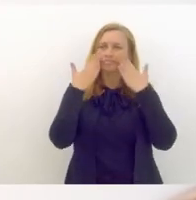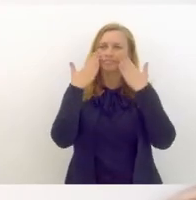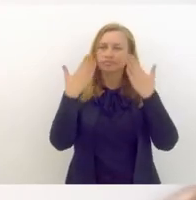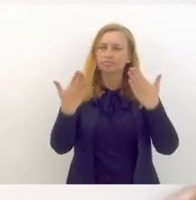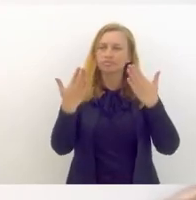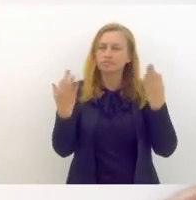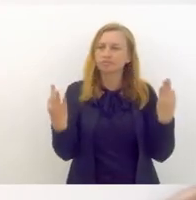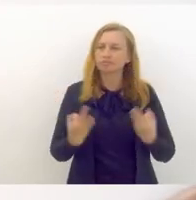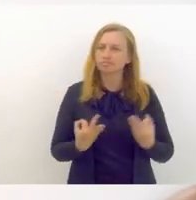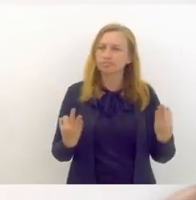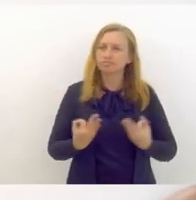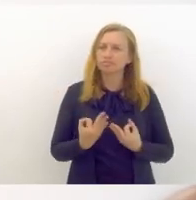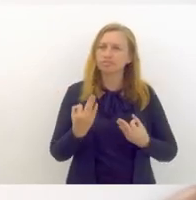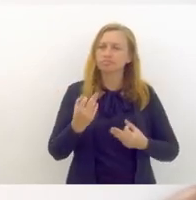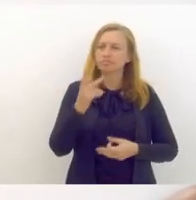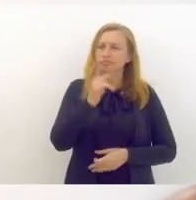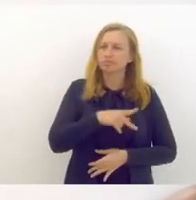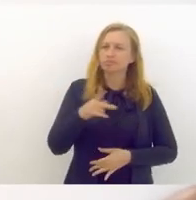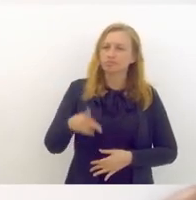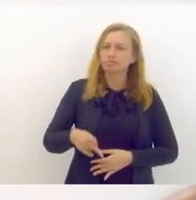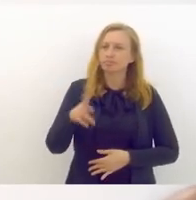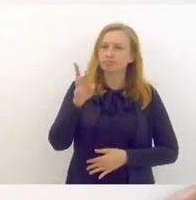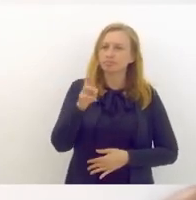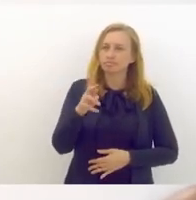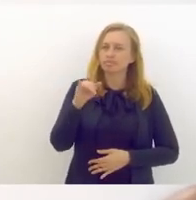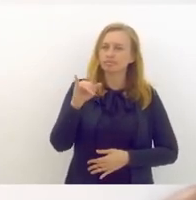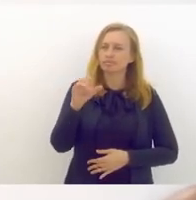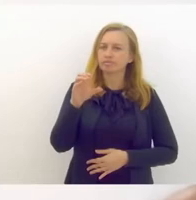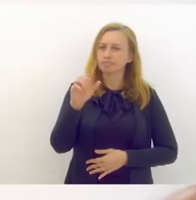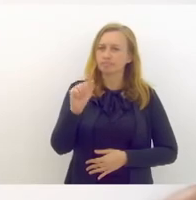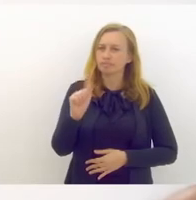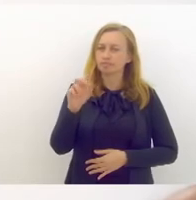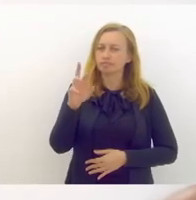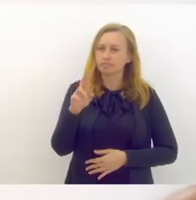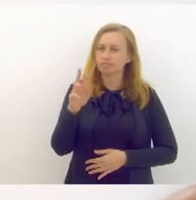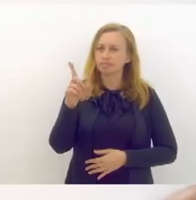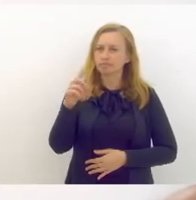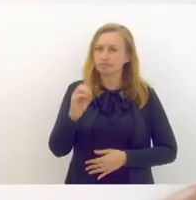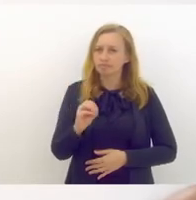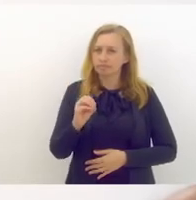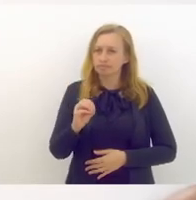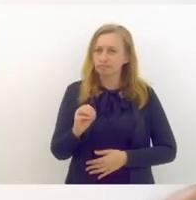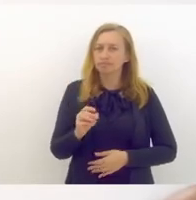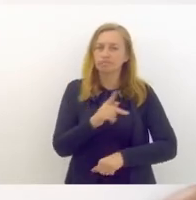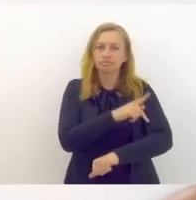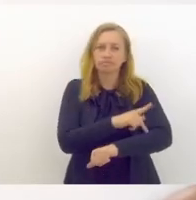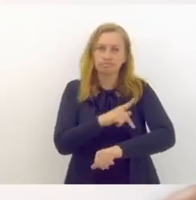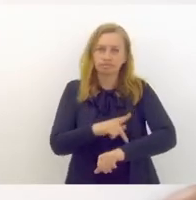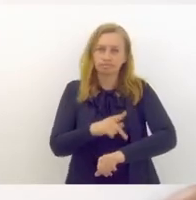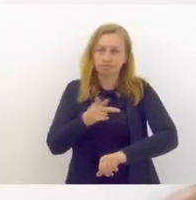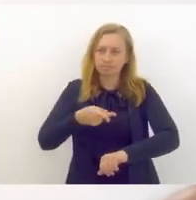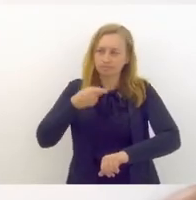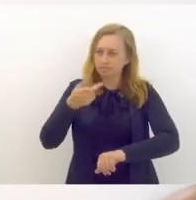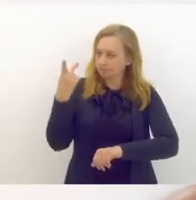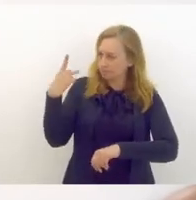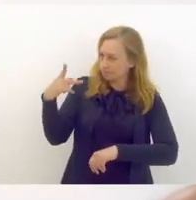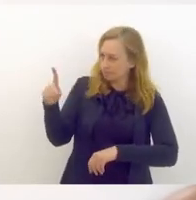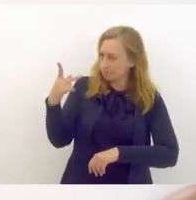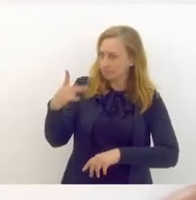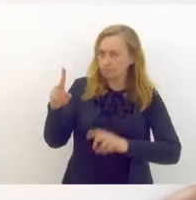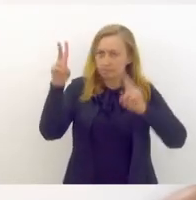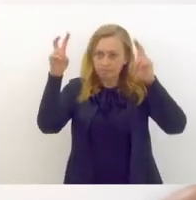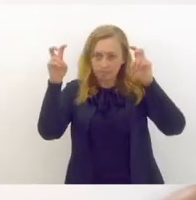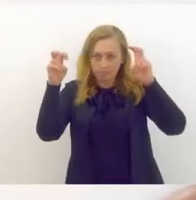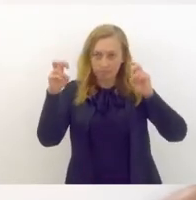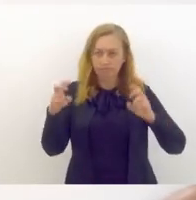apresentação do professor Ricardo, pela forma pedagógica, elucidativa, com que ele trata o tema de